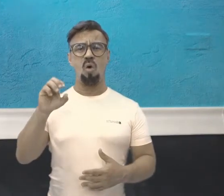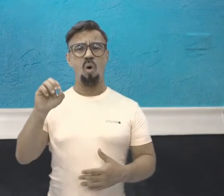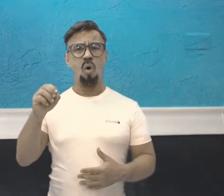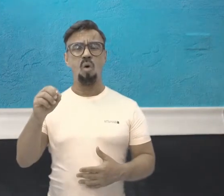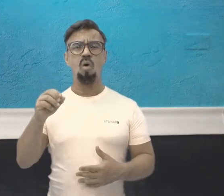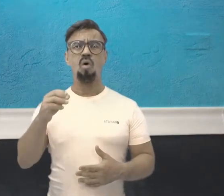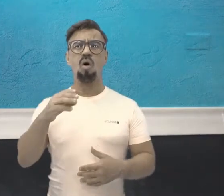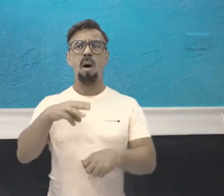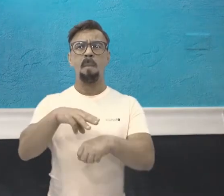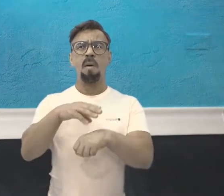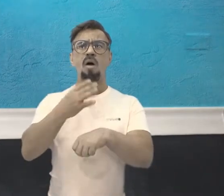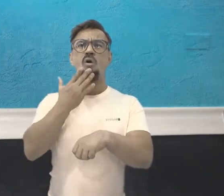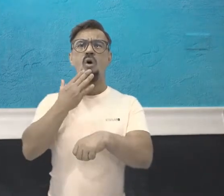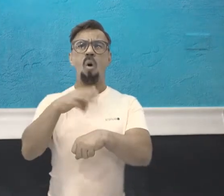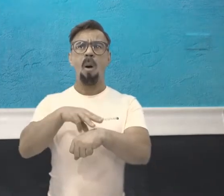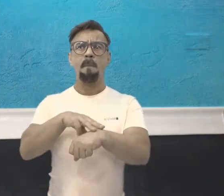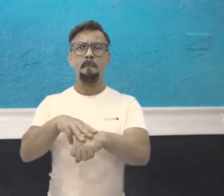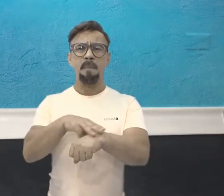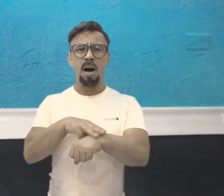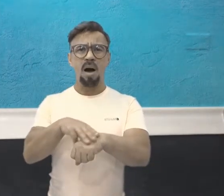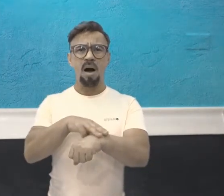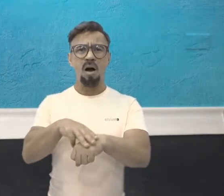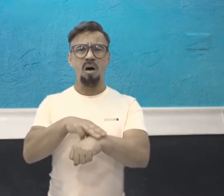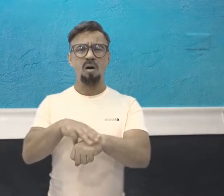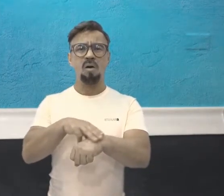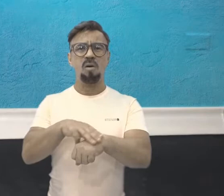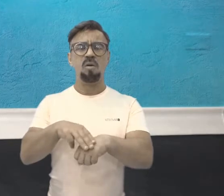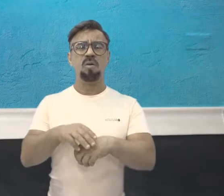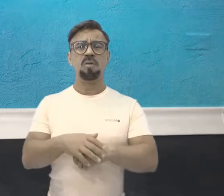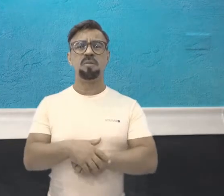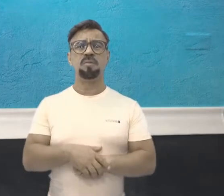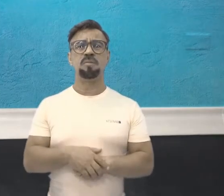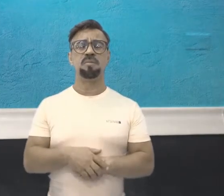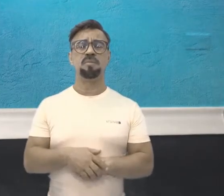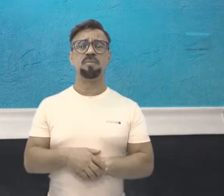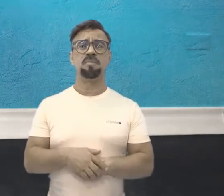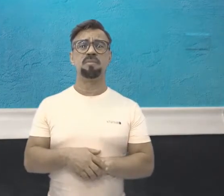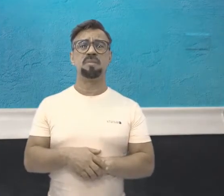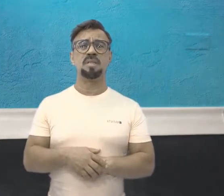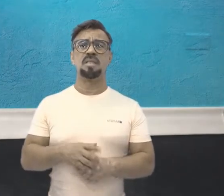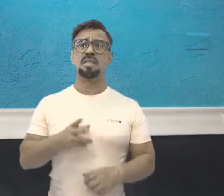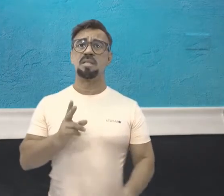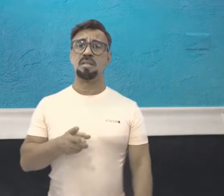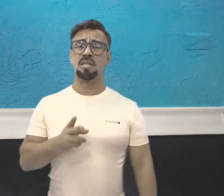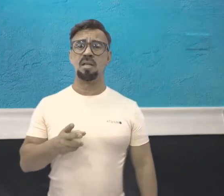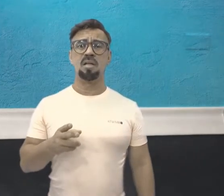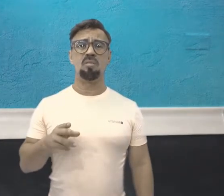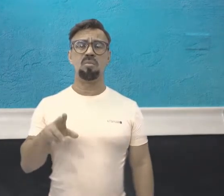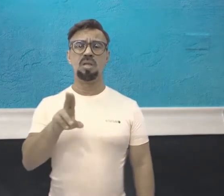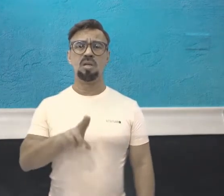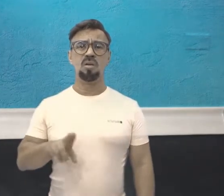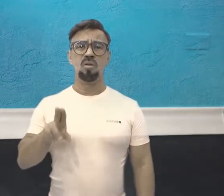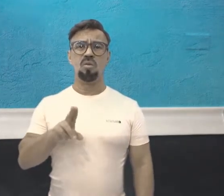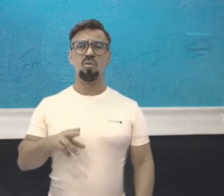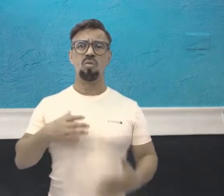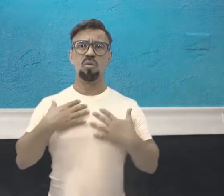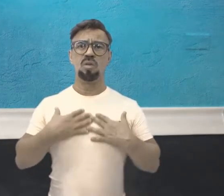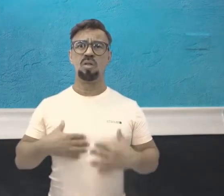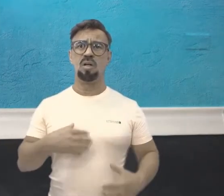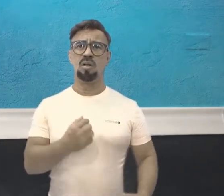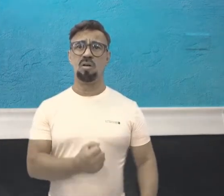tons e ficou caquinho e eles normalmente usam apetrechos